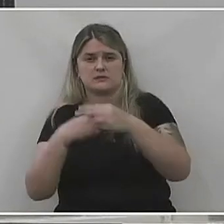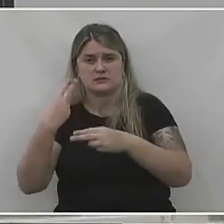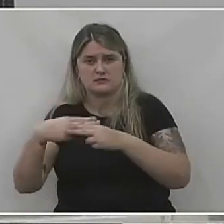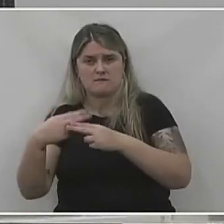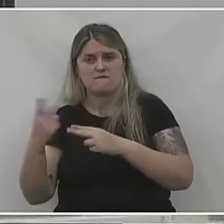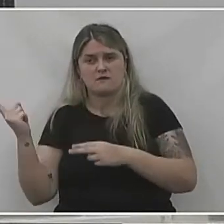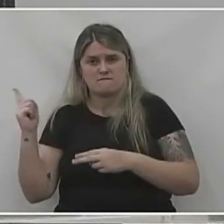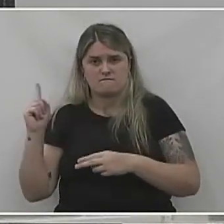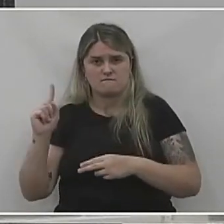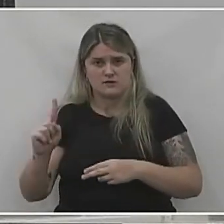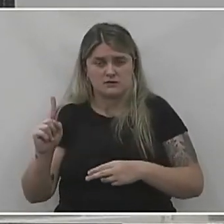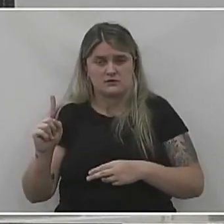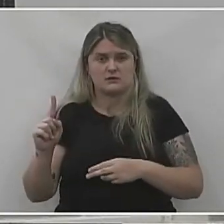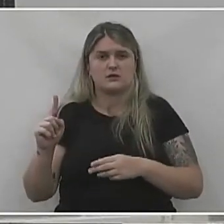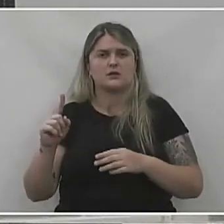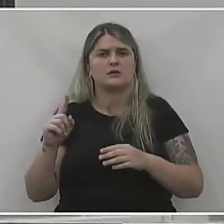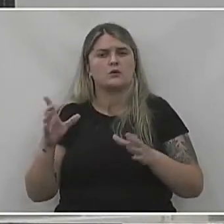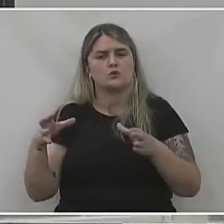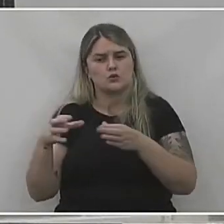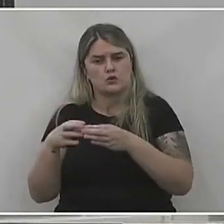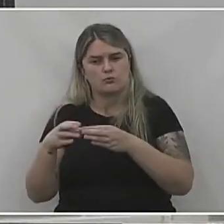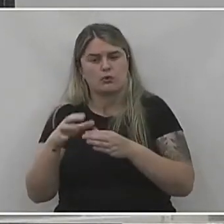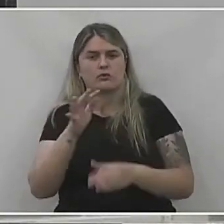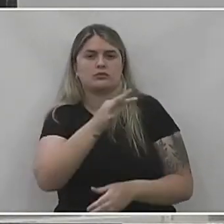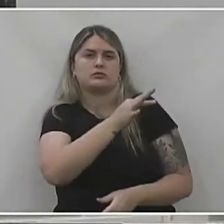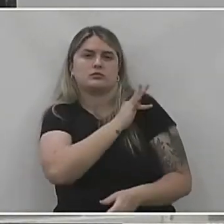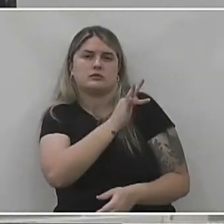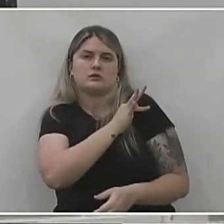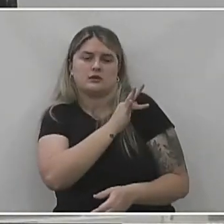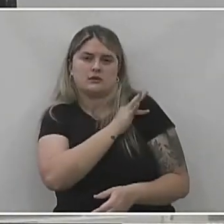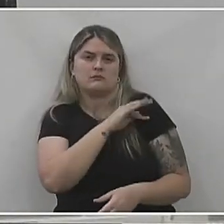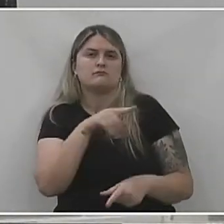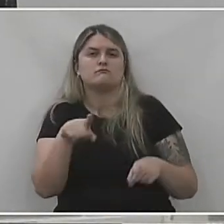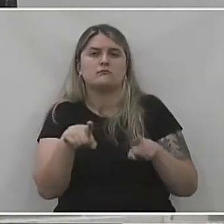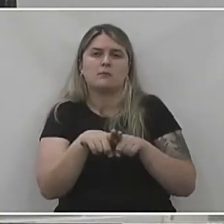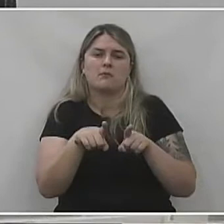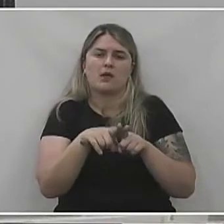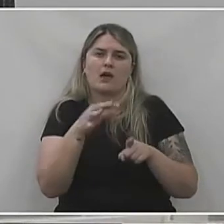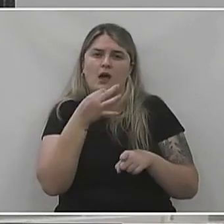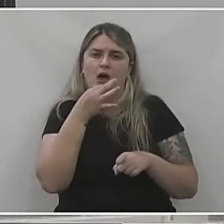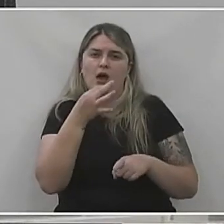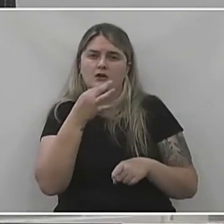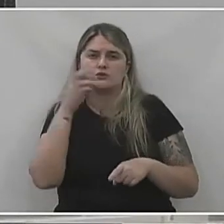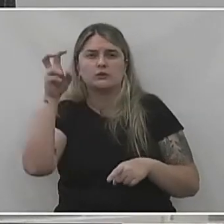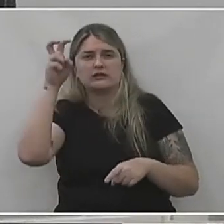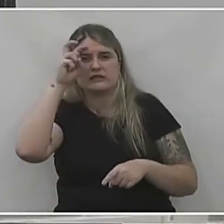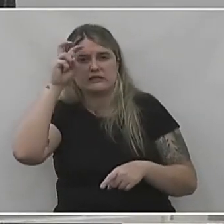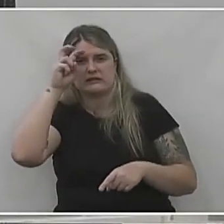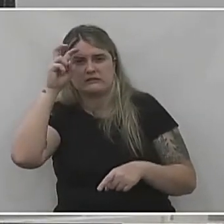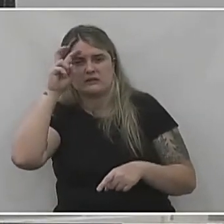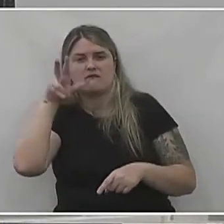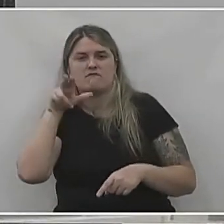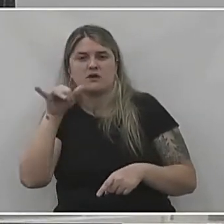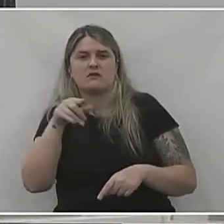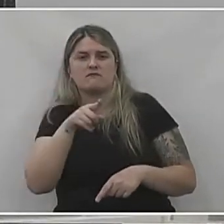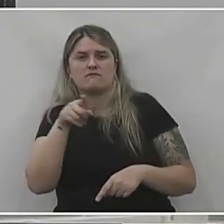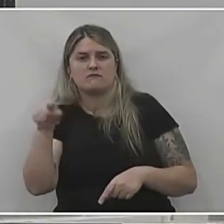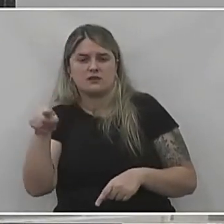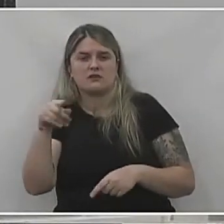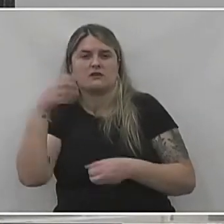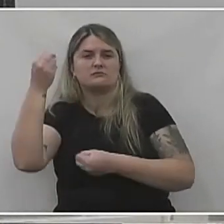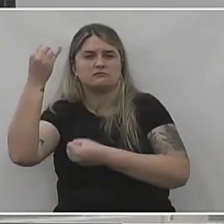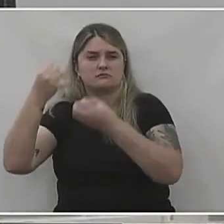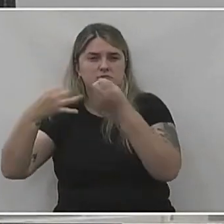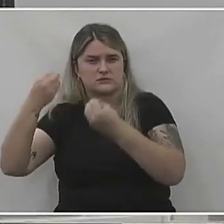nosso município um toda sua equipe técnica Provavelmente na quinta-feira estar aqui